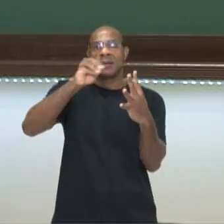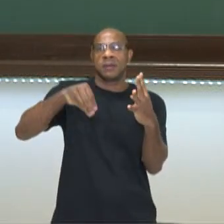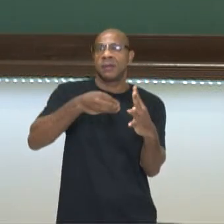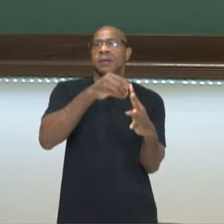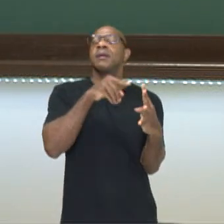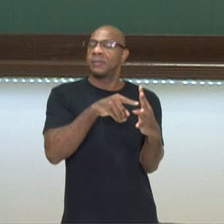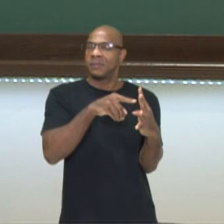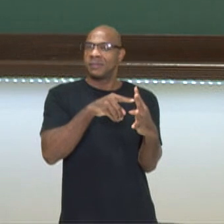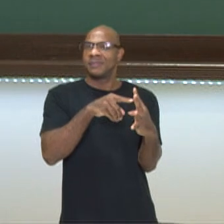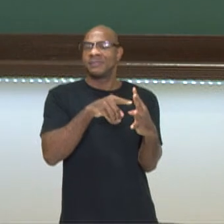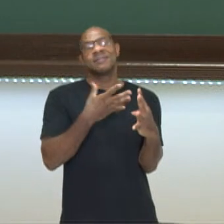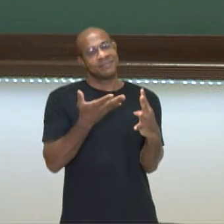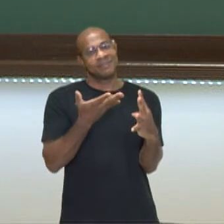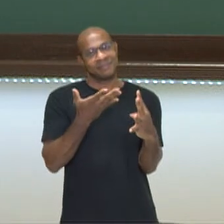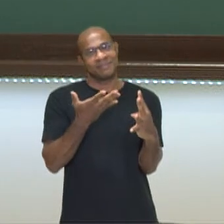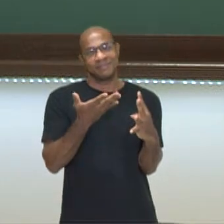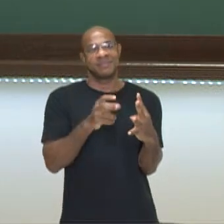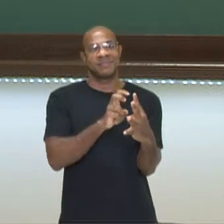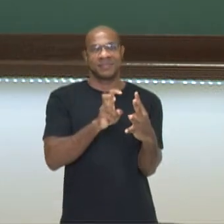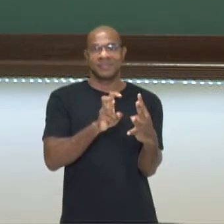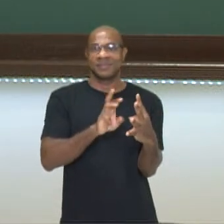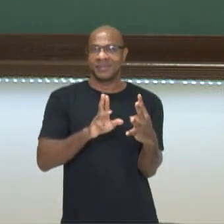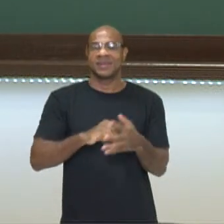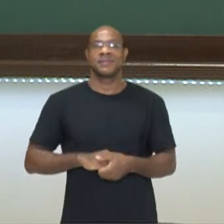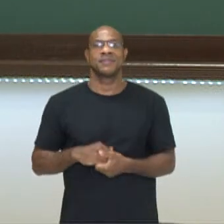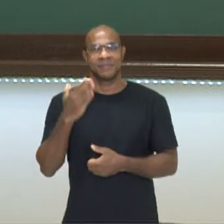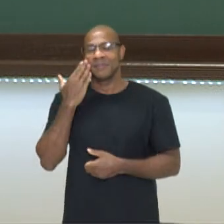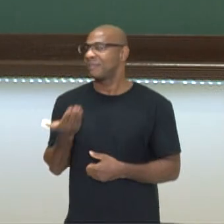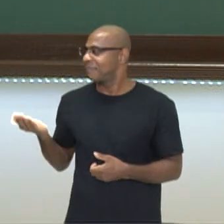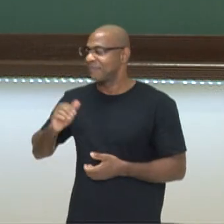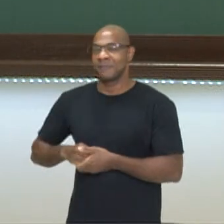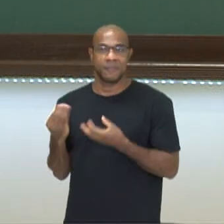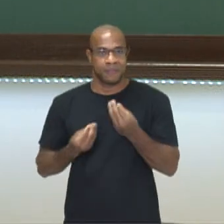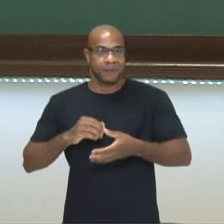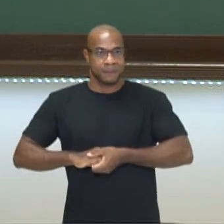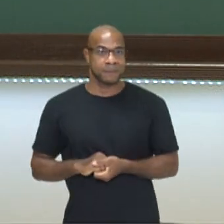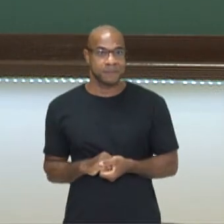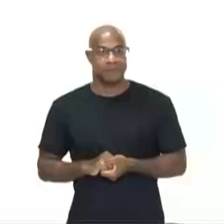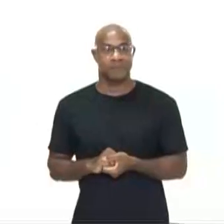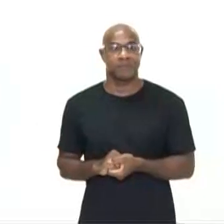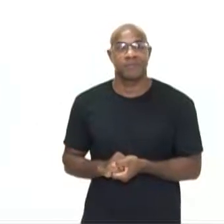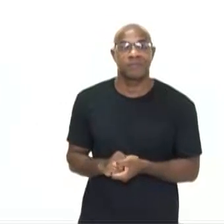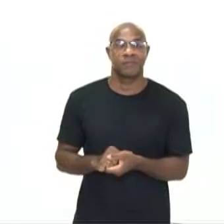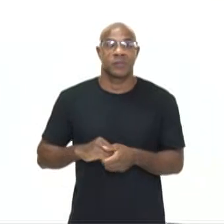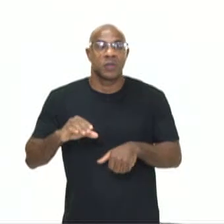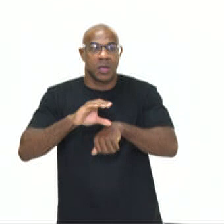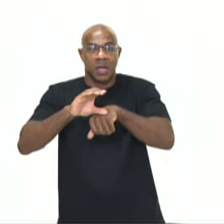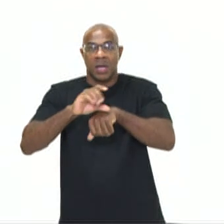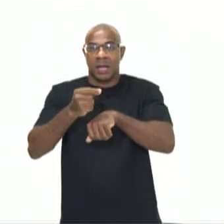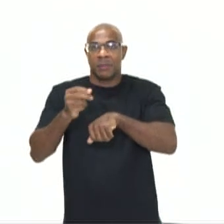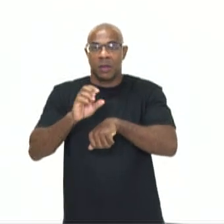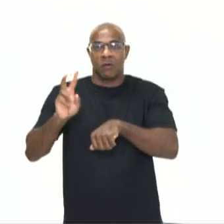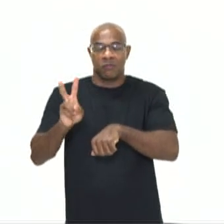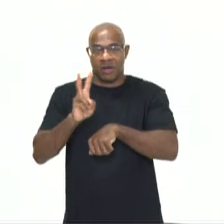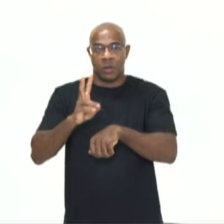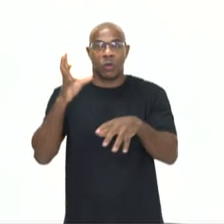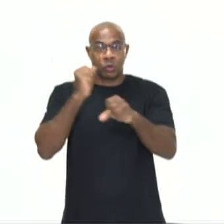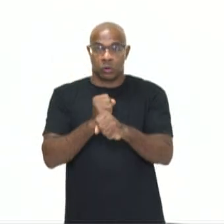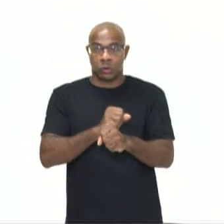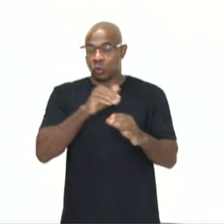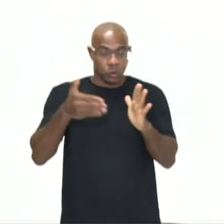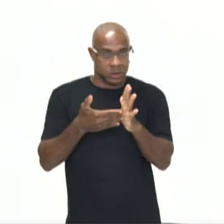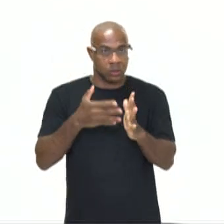que é R$100. Tá bom? Vamos ver o que a gente faz aqui, ó. O capital é o valor que eu emprestei, é o